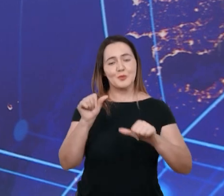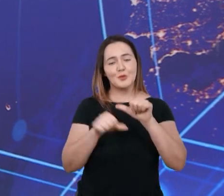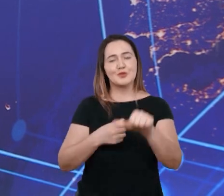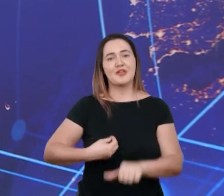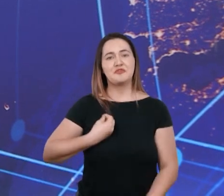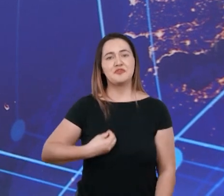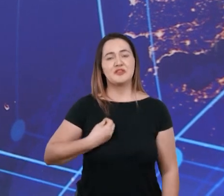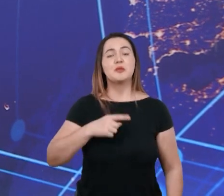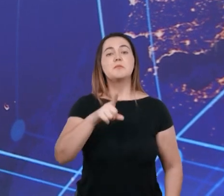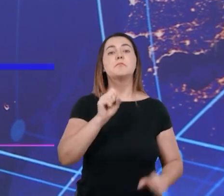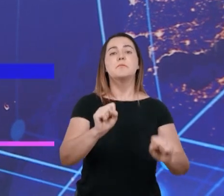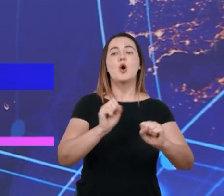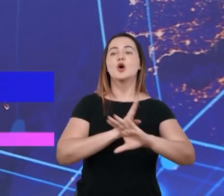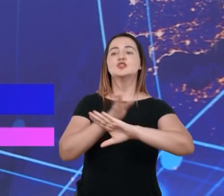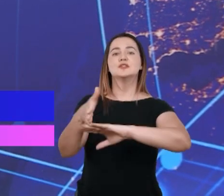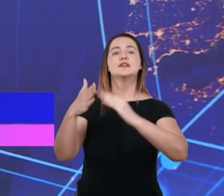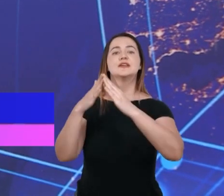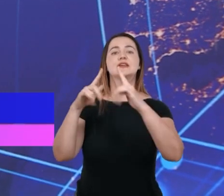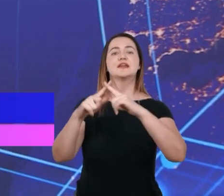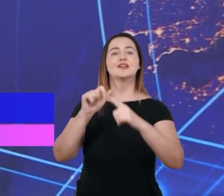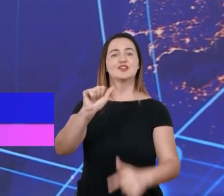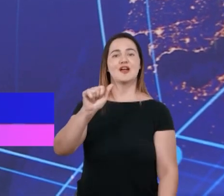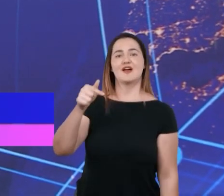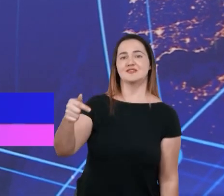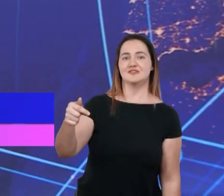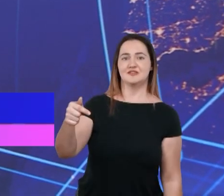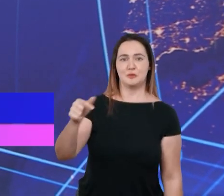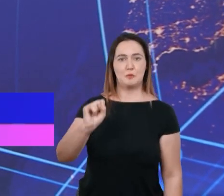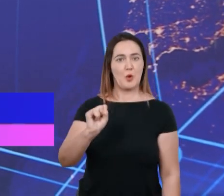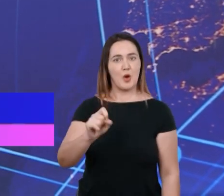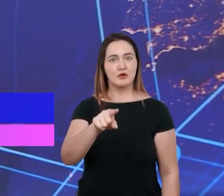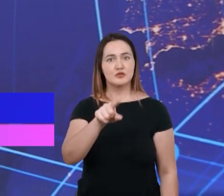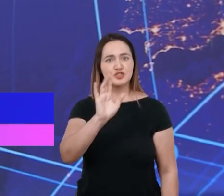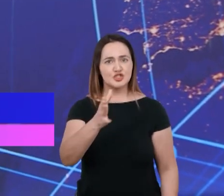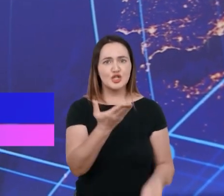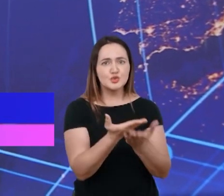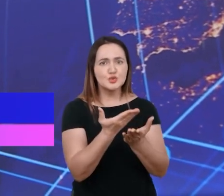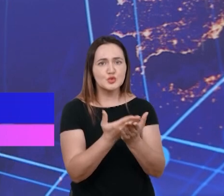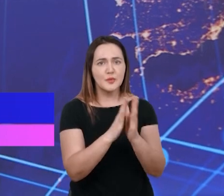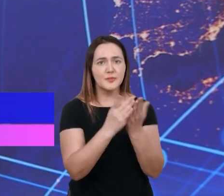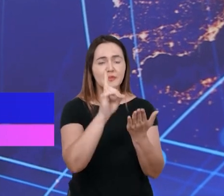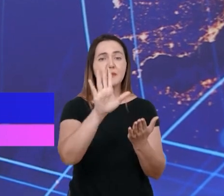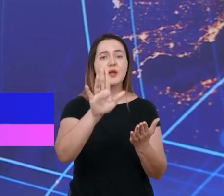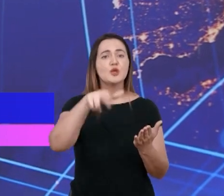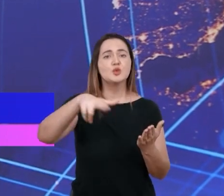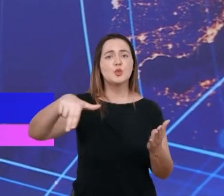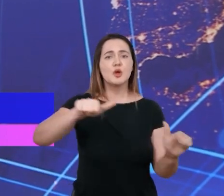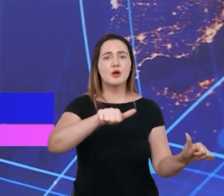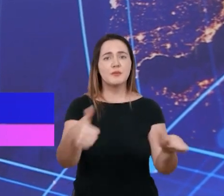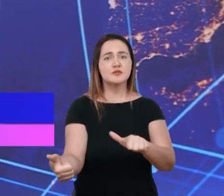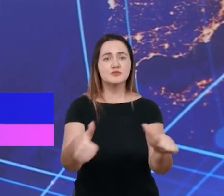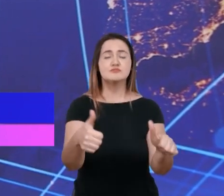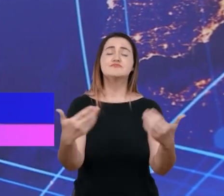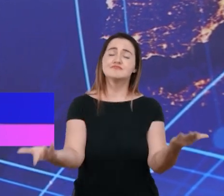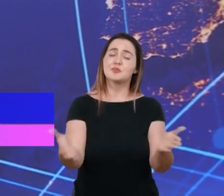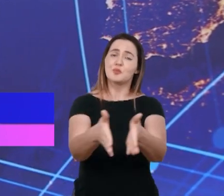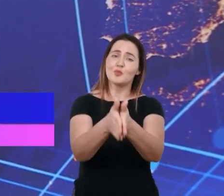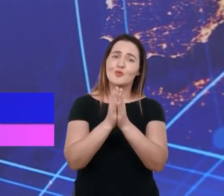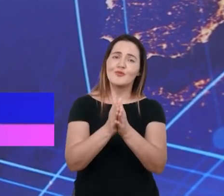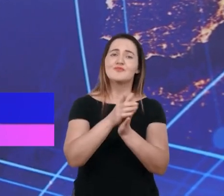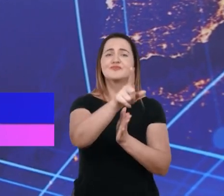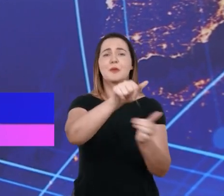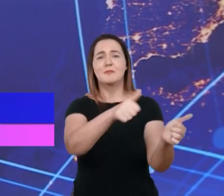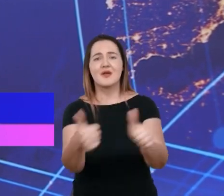Se você ainda não procurou uma igreja adventista do sétimo dia mais perto da sua casa, procure agora. Se você já estudou a Bíblia e não passou pela